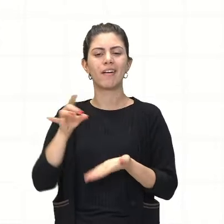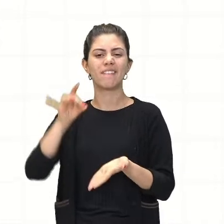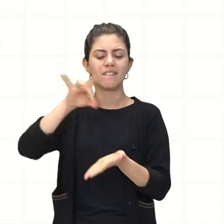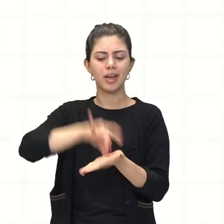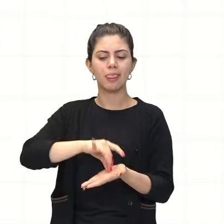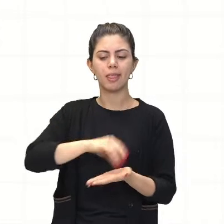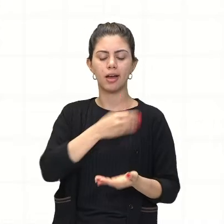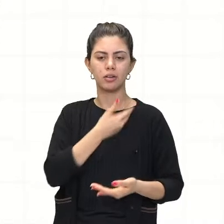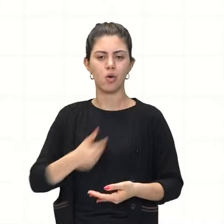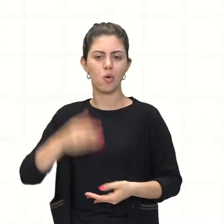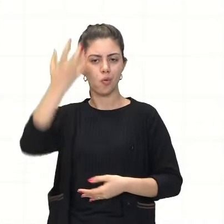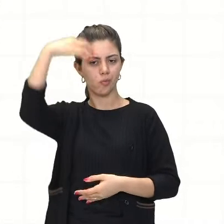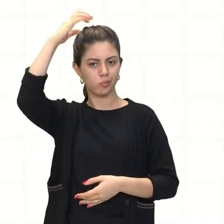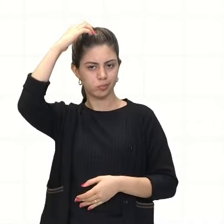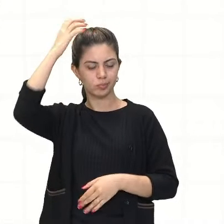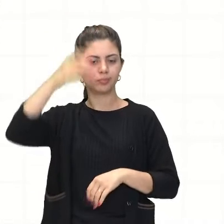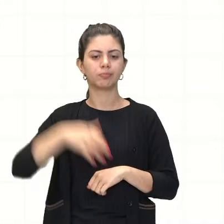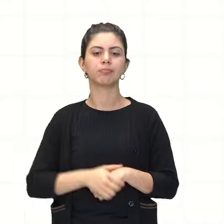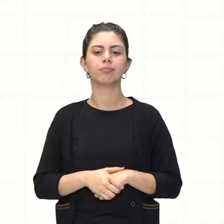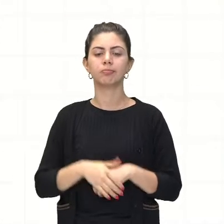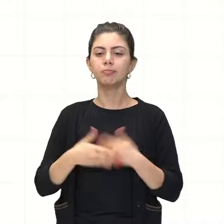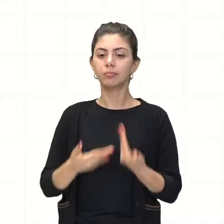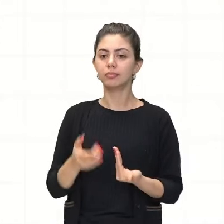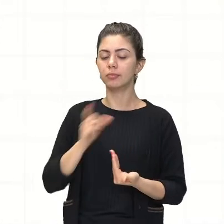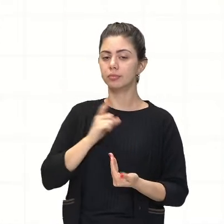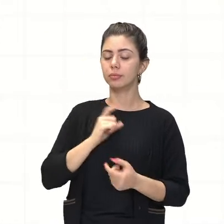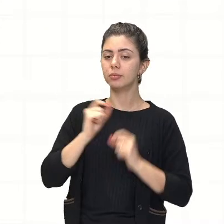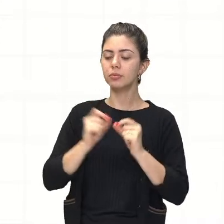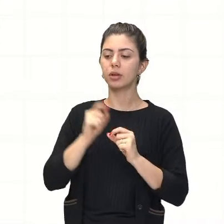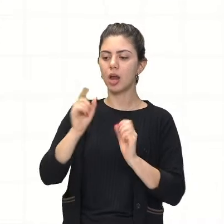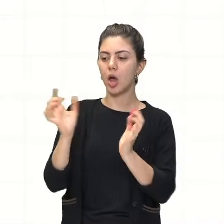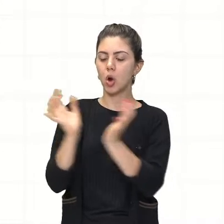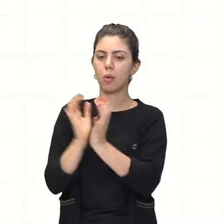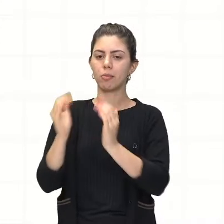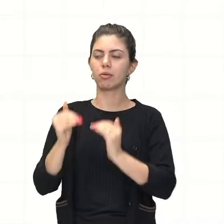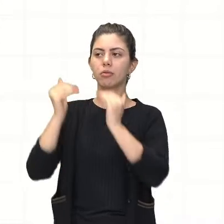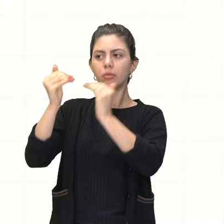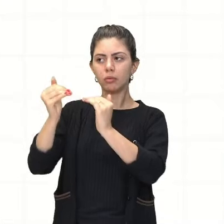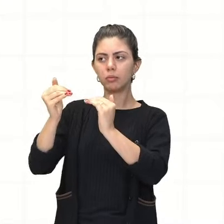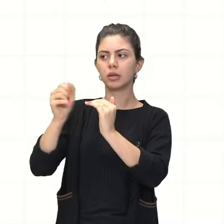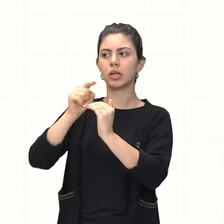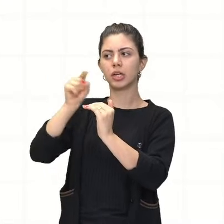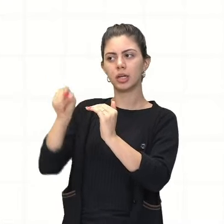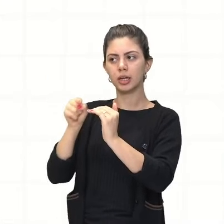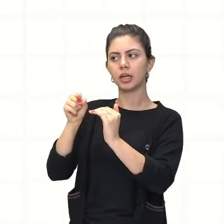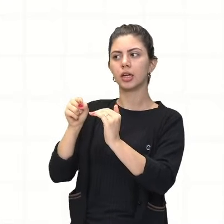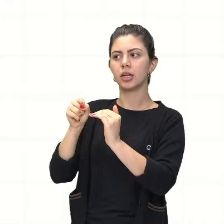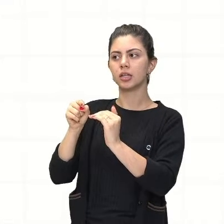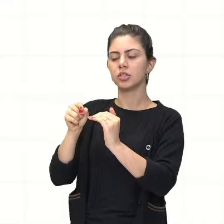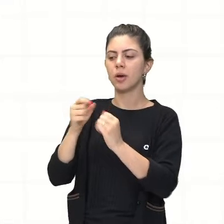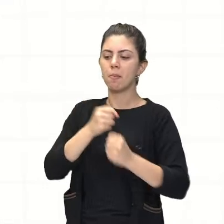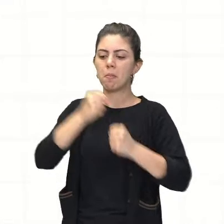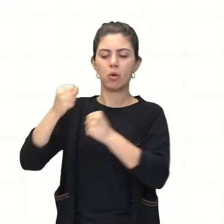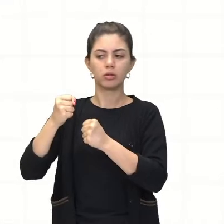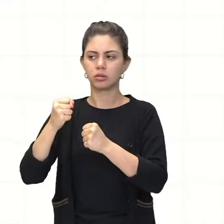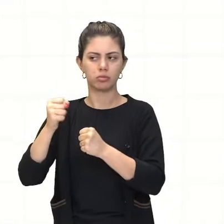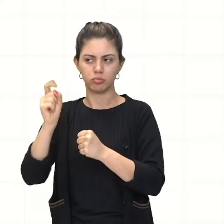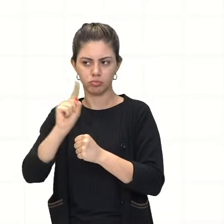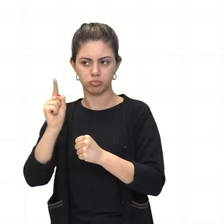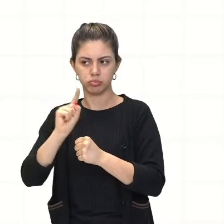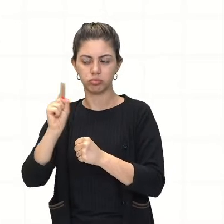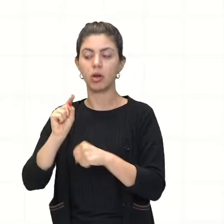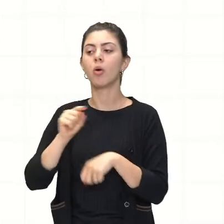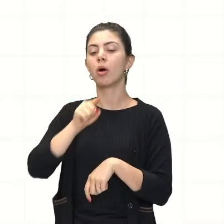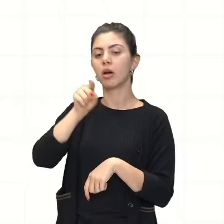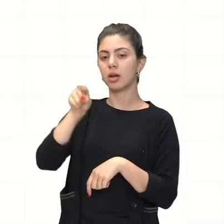monarquia centralizada? Ele vai limitar o poder da nobreza, vai colocar a nobreza lá no lugarzinho dela, vai também começar a